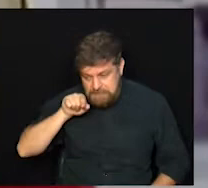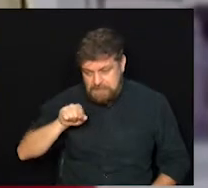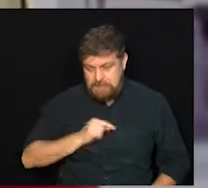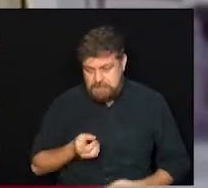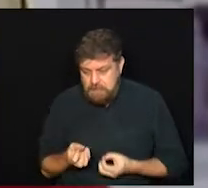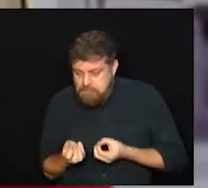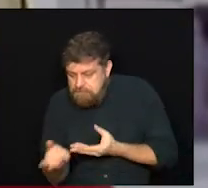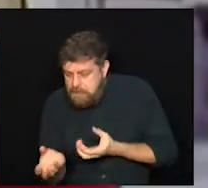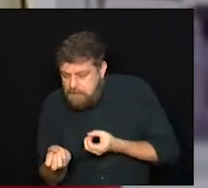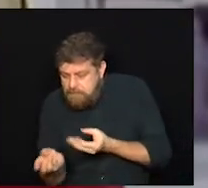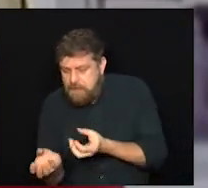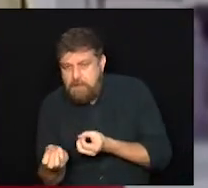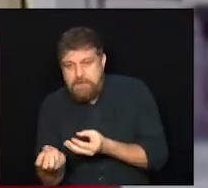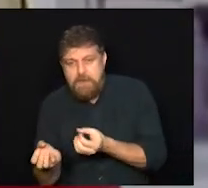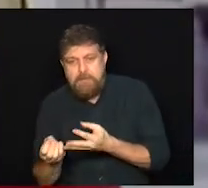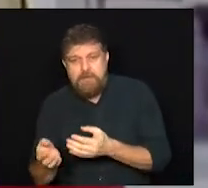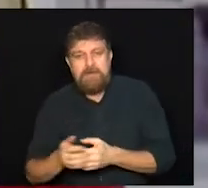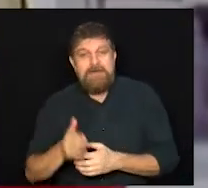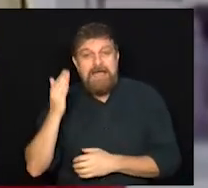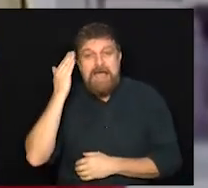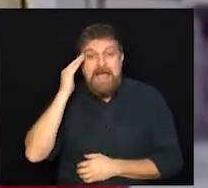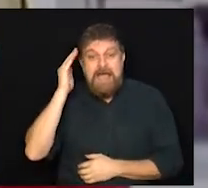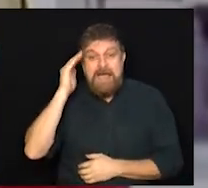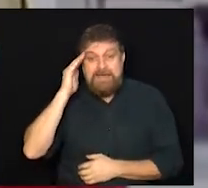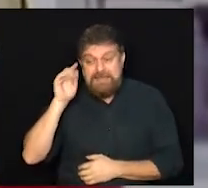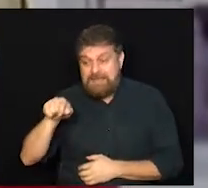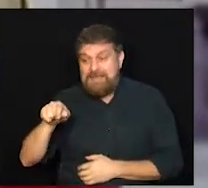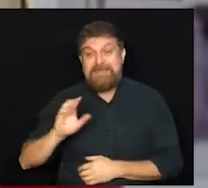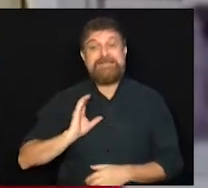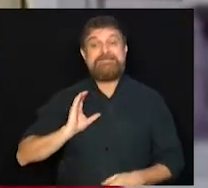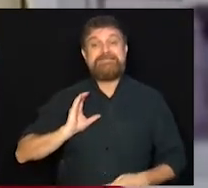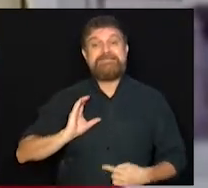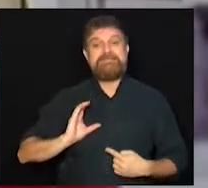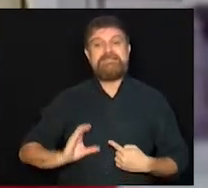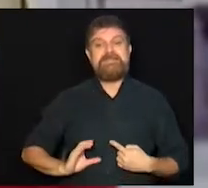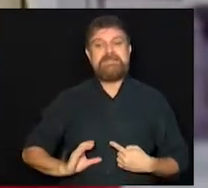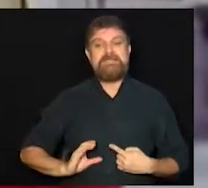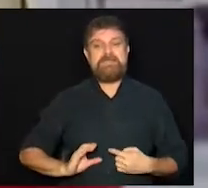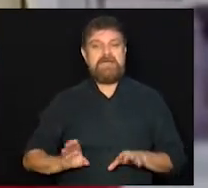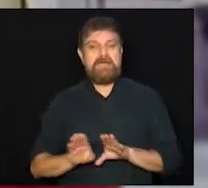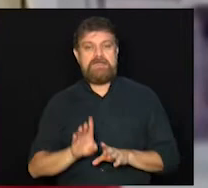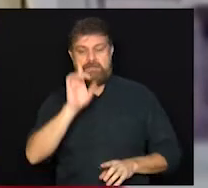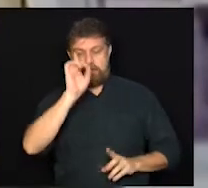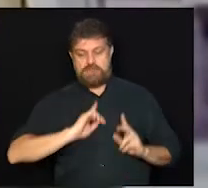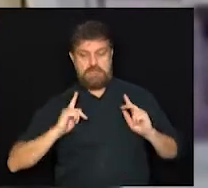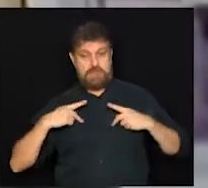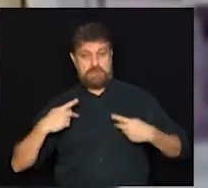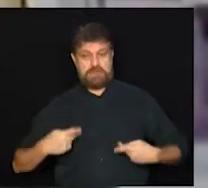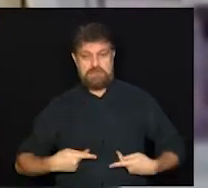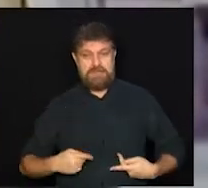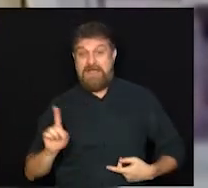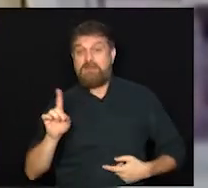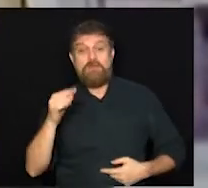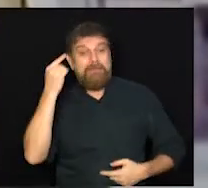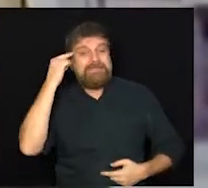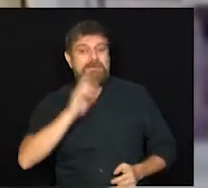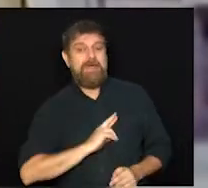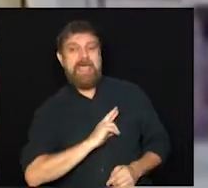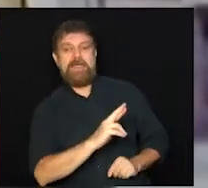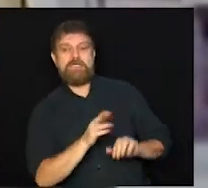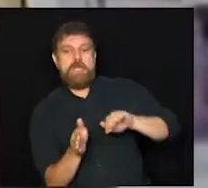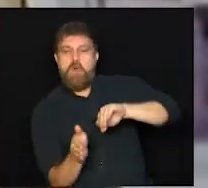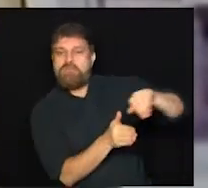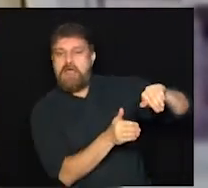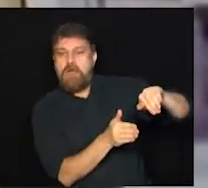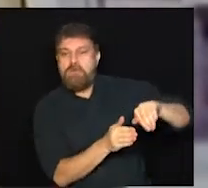valores morais entendidos como valores de cidadania, direitos humanos, e não estou falando religiosos, ok?